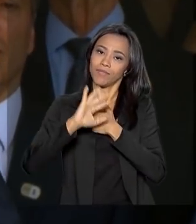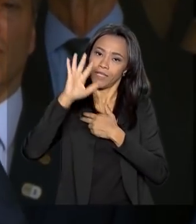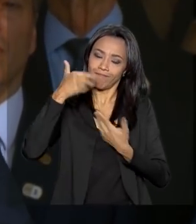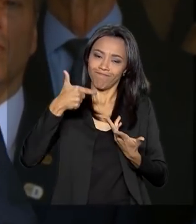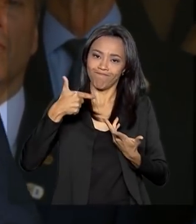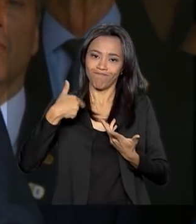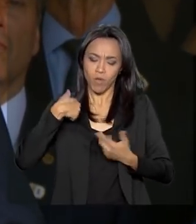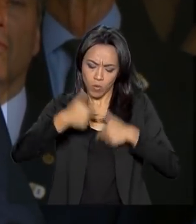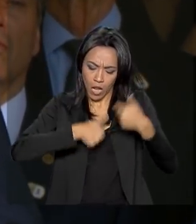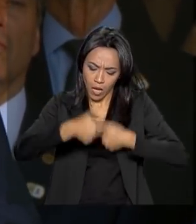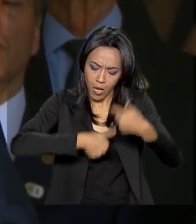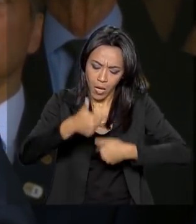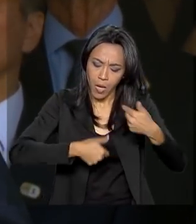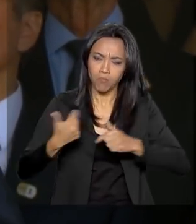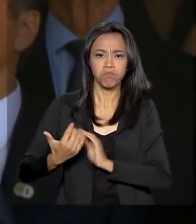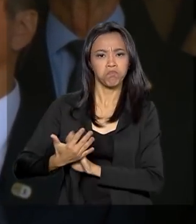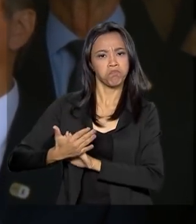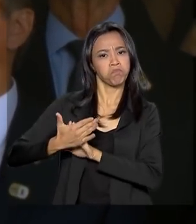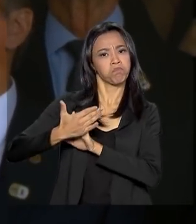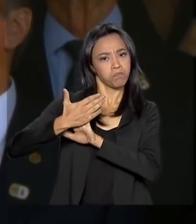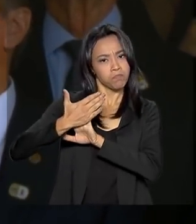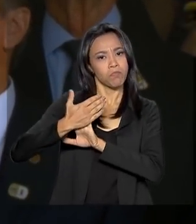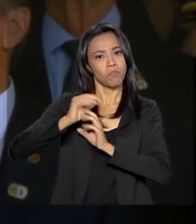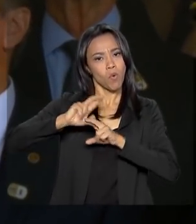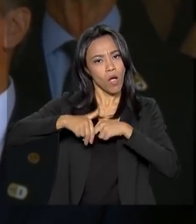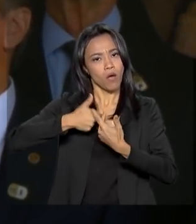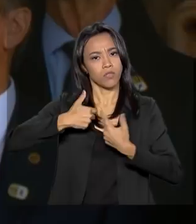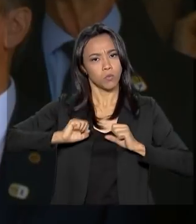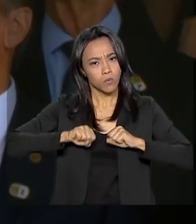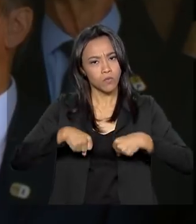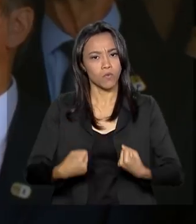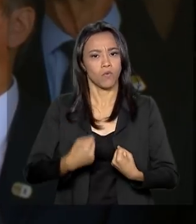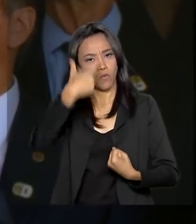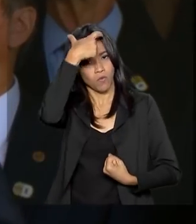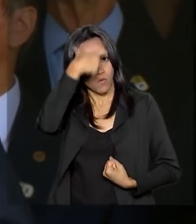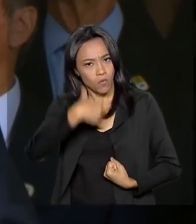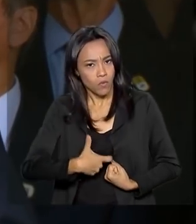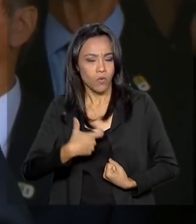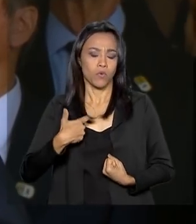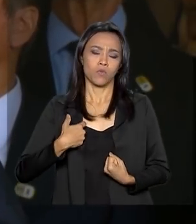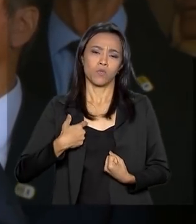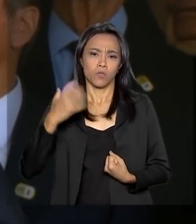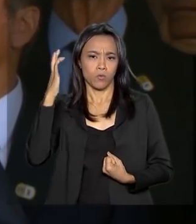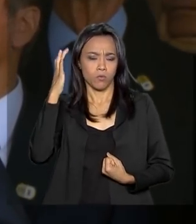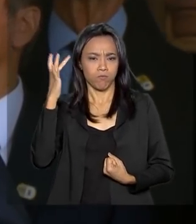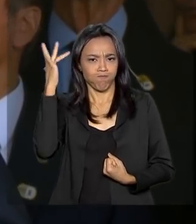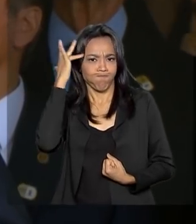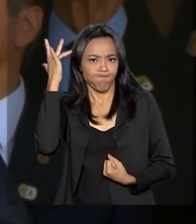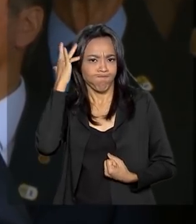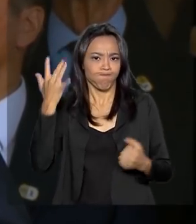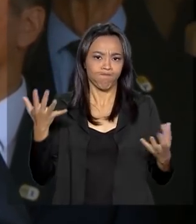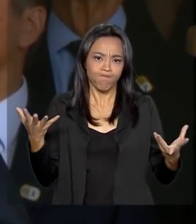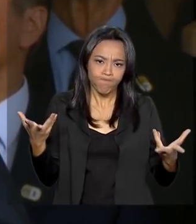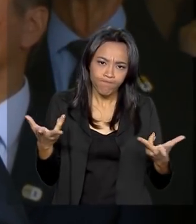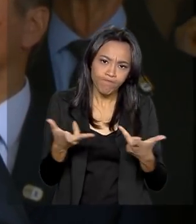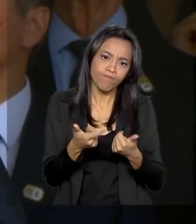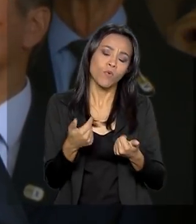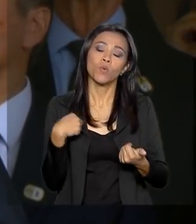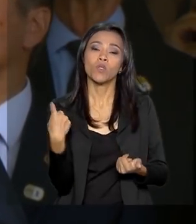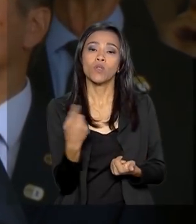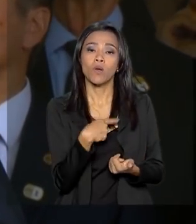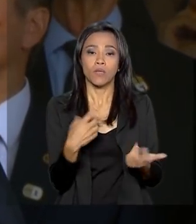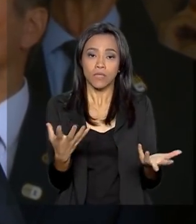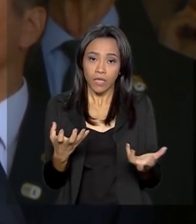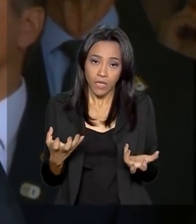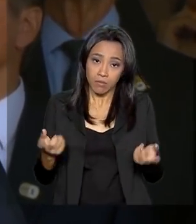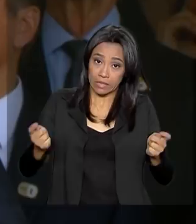rosto, pela competência, por sua dedicação. O que nós queremos e